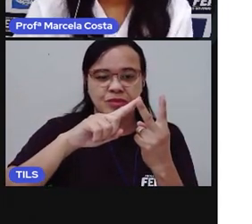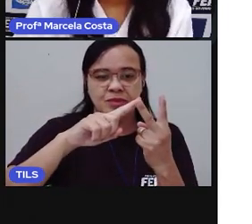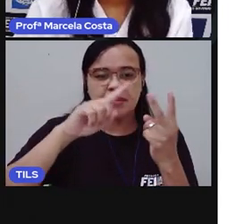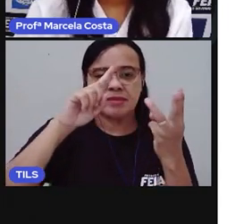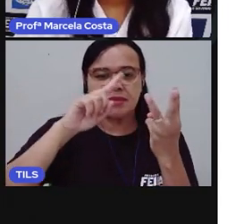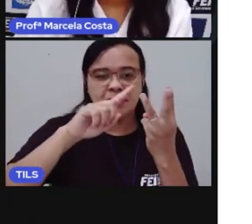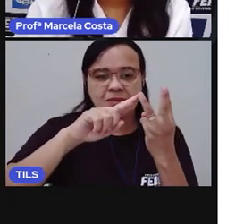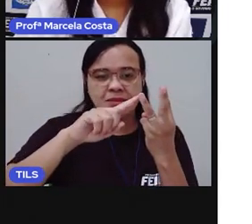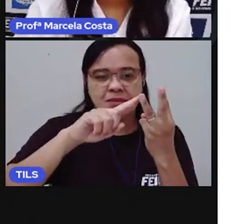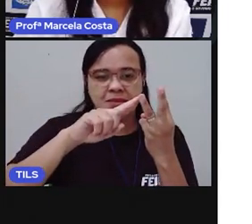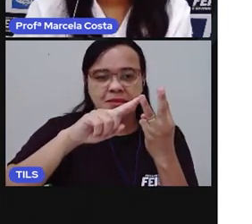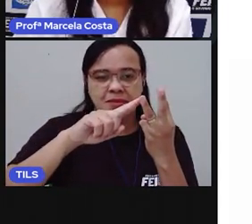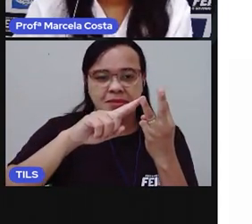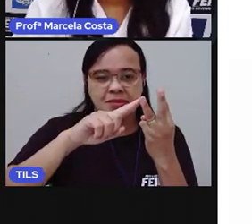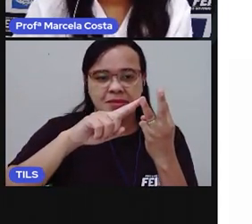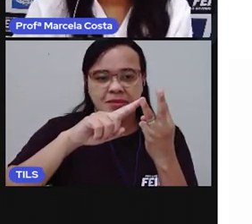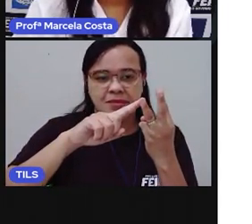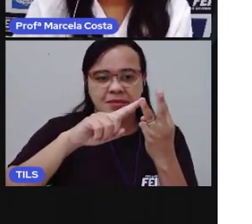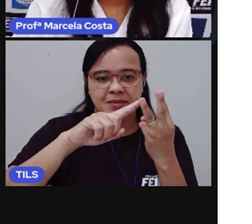U2